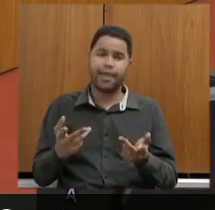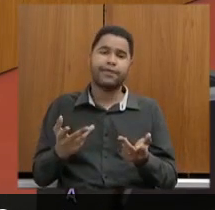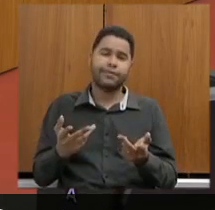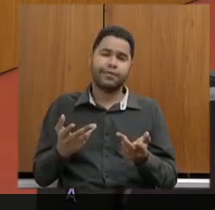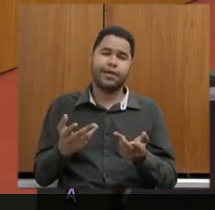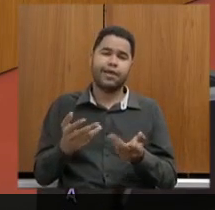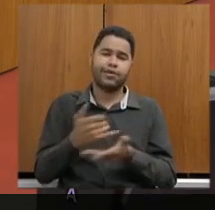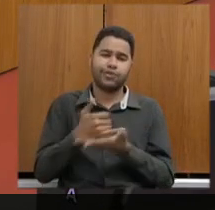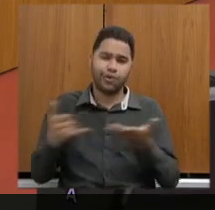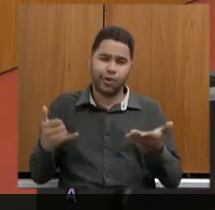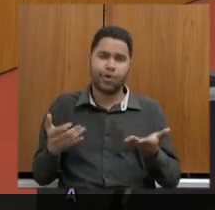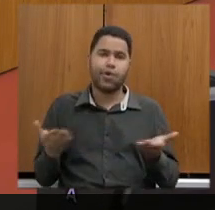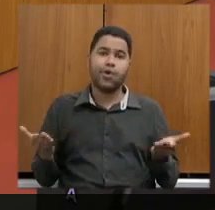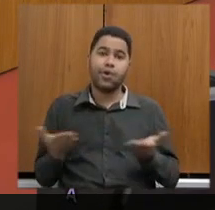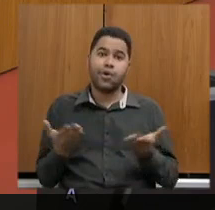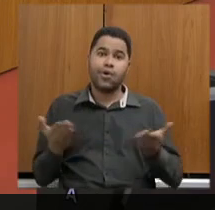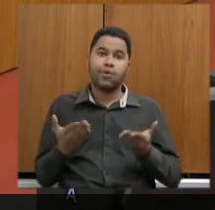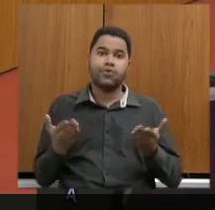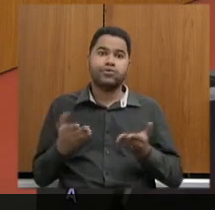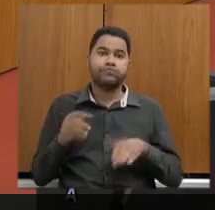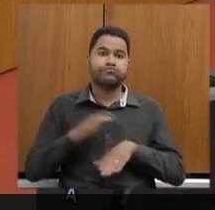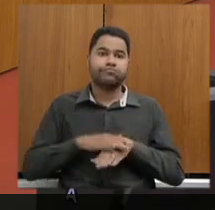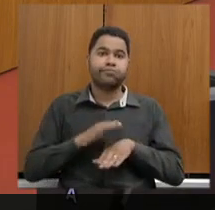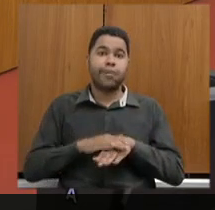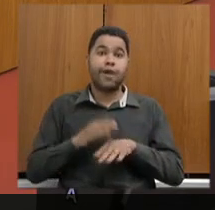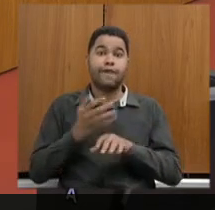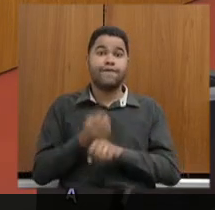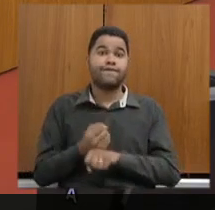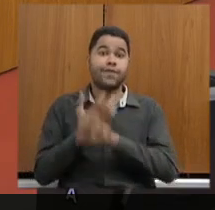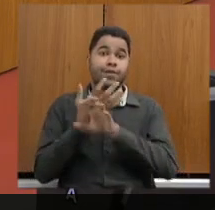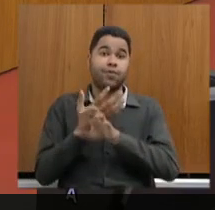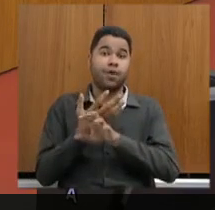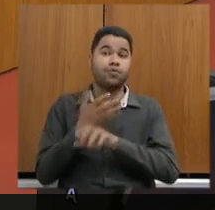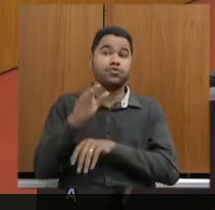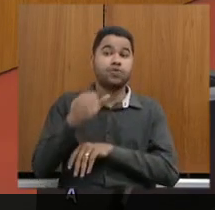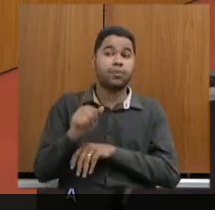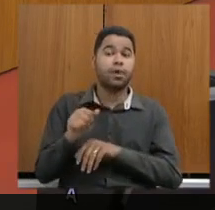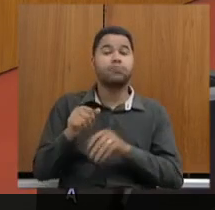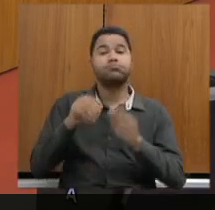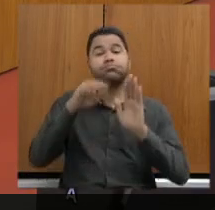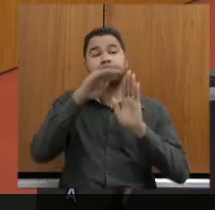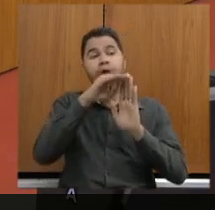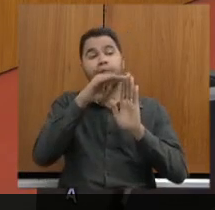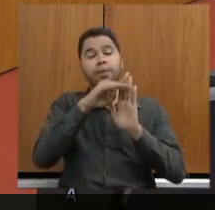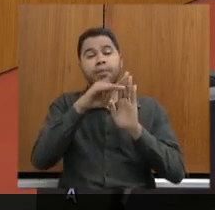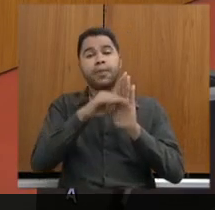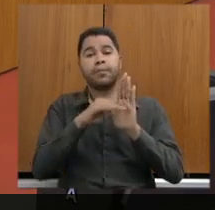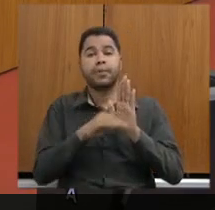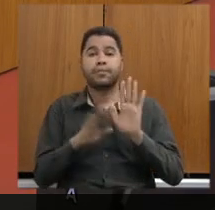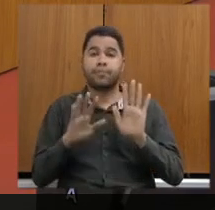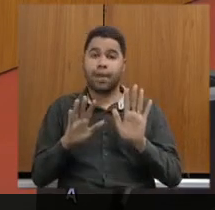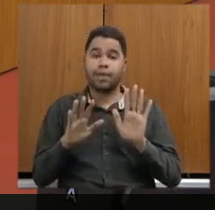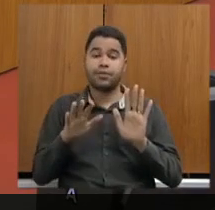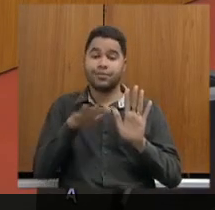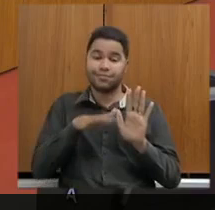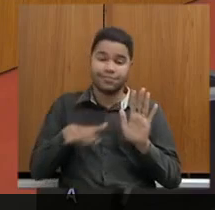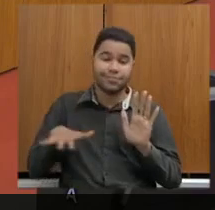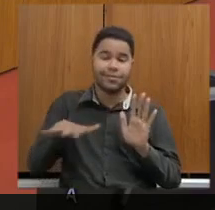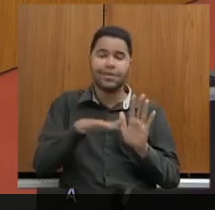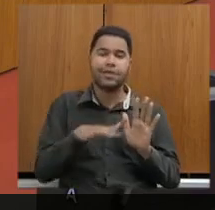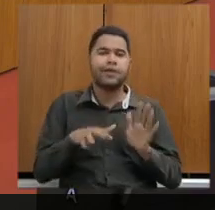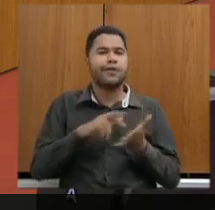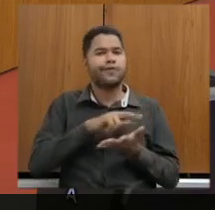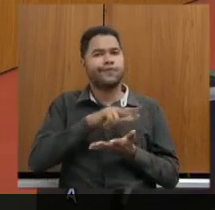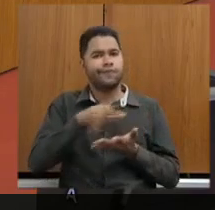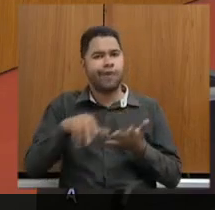o recebimento hoje é uma fila de plantão virtual né vai ser chamado por ordem né várias viaturas porém nossa região aqui tá